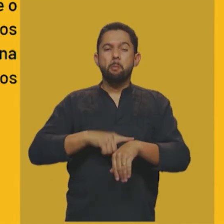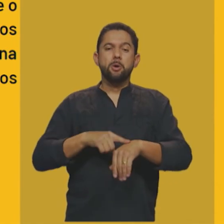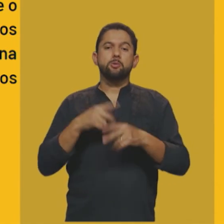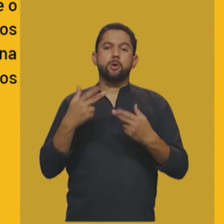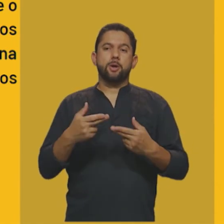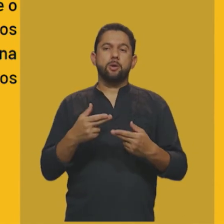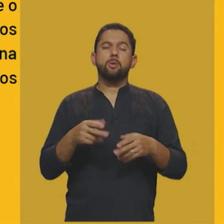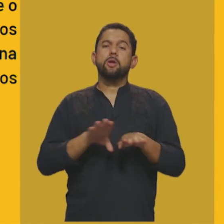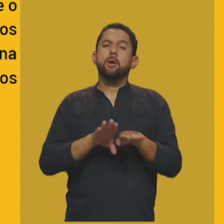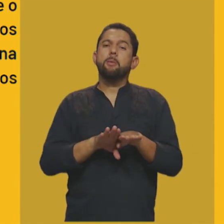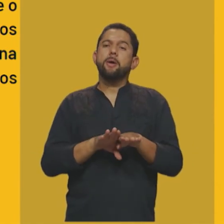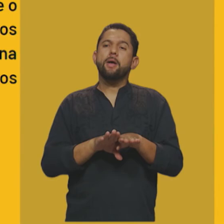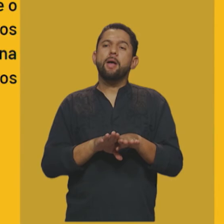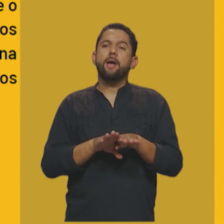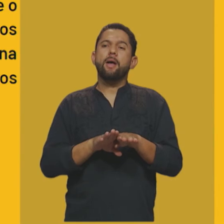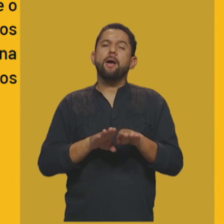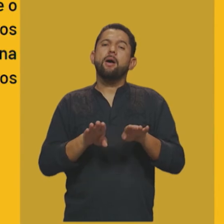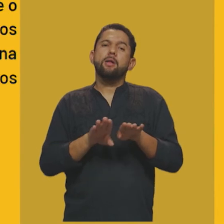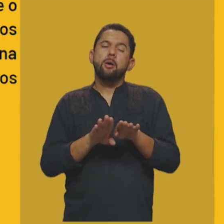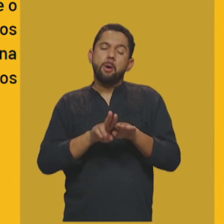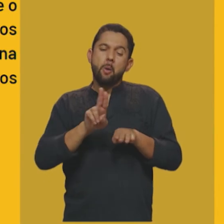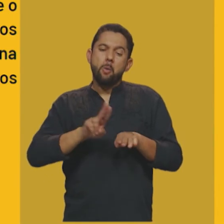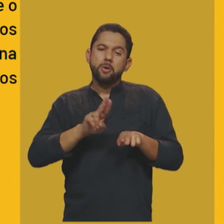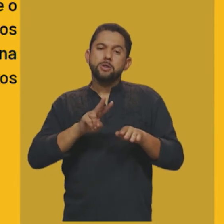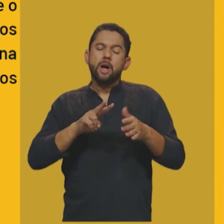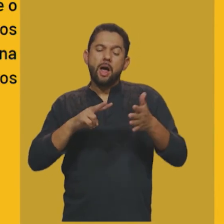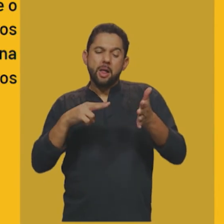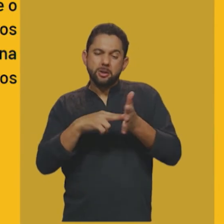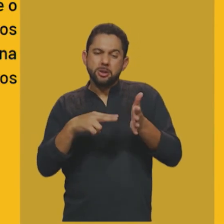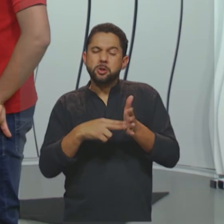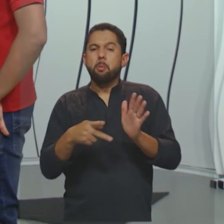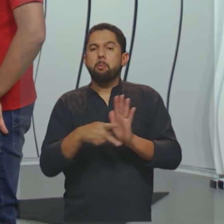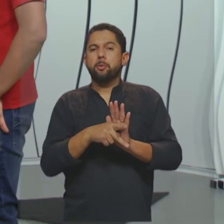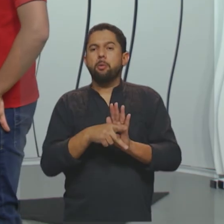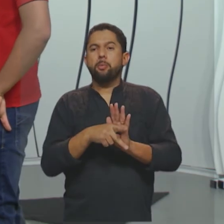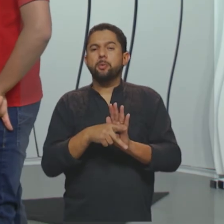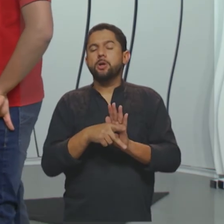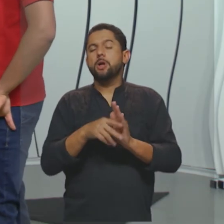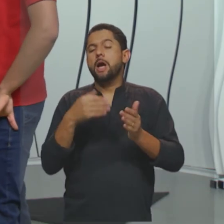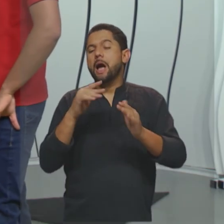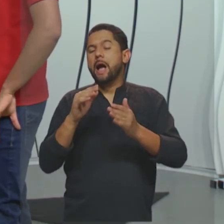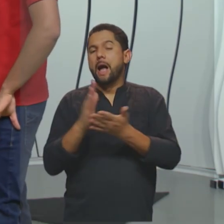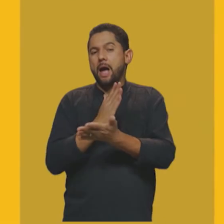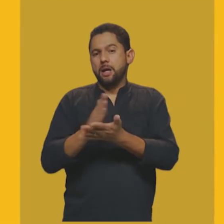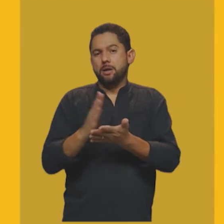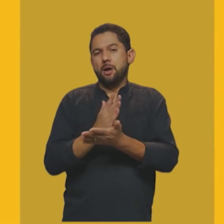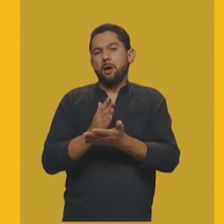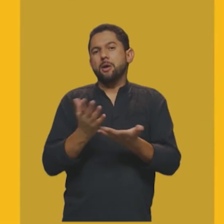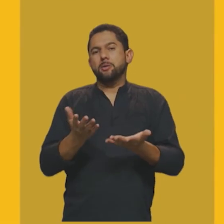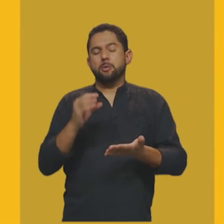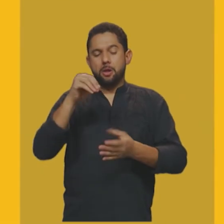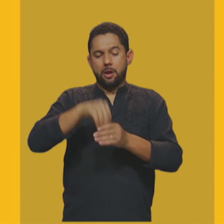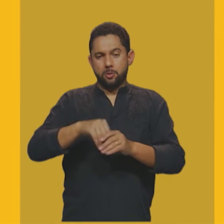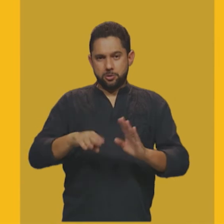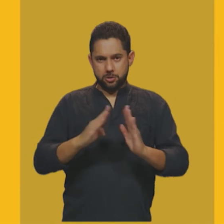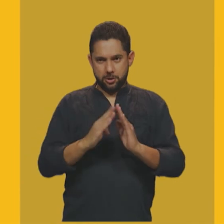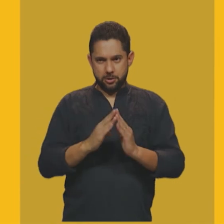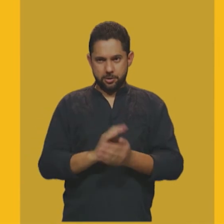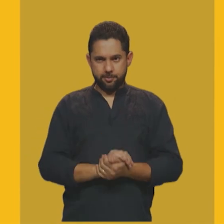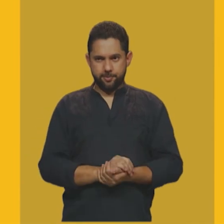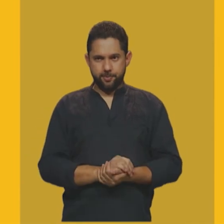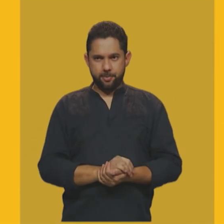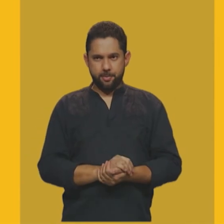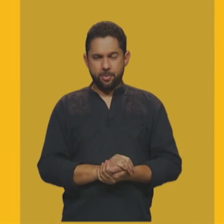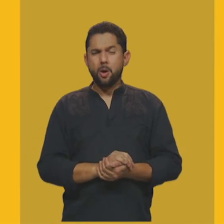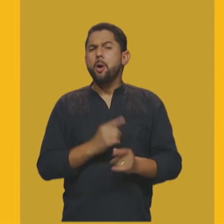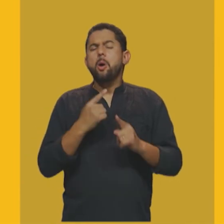de diâmetros recomendados às suas finalidades. A característica comum a todas essas recomendações é a proposta